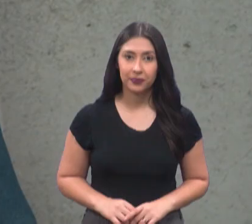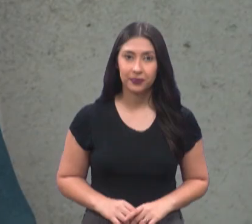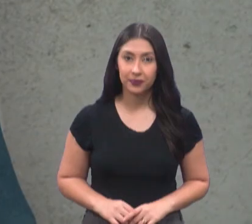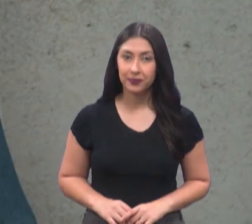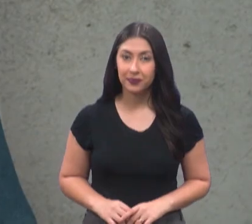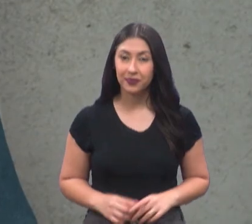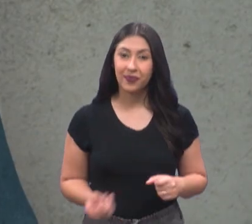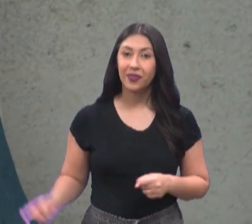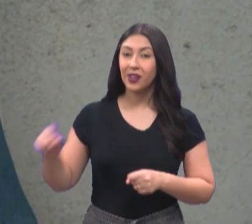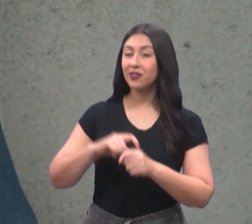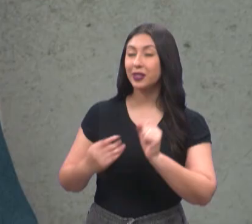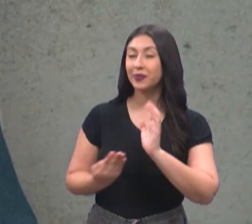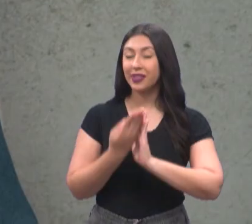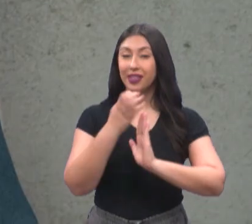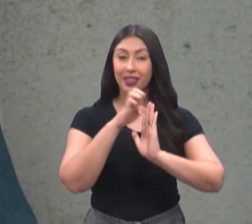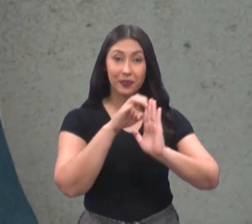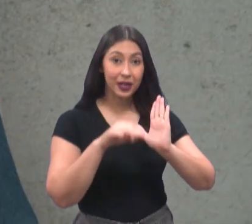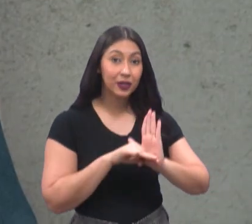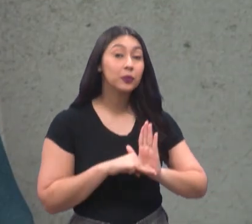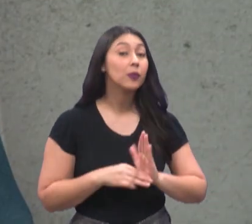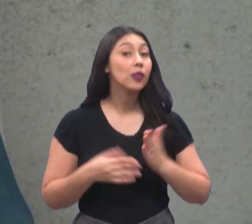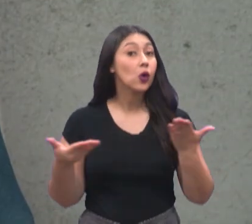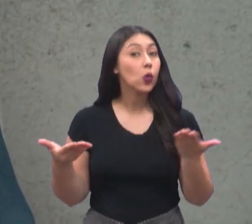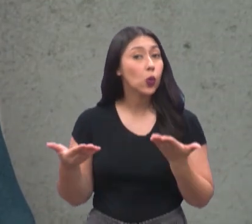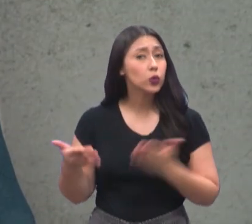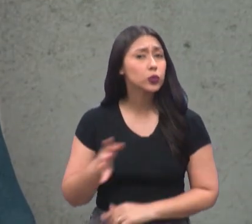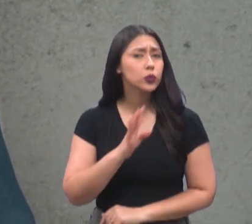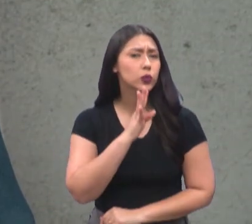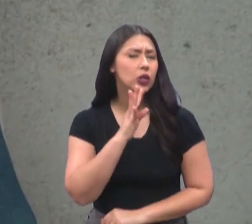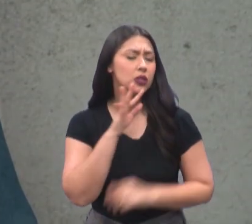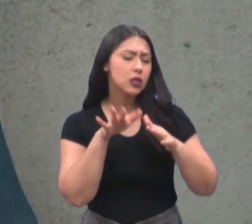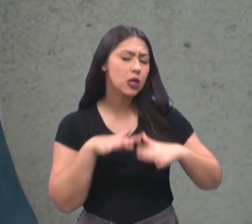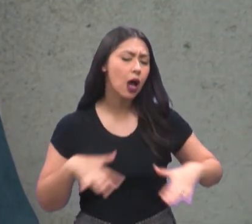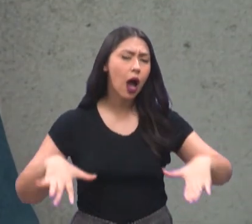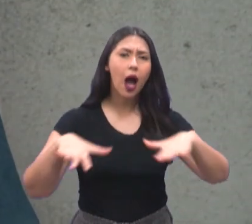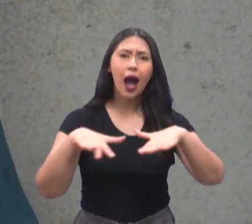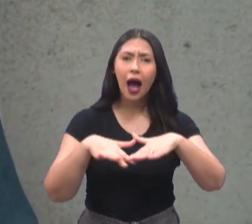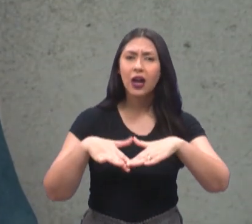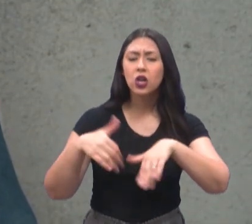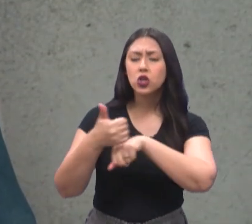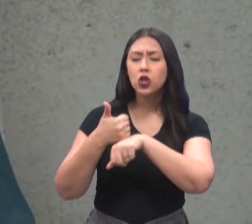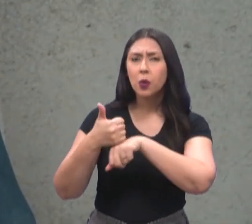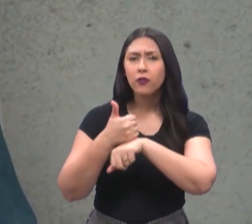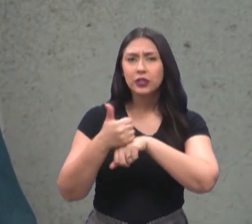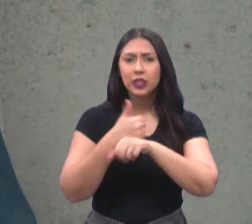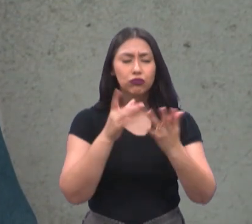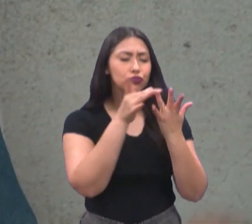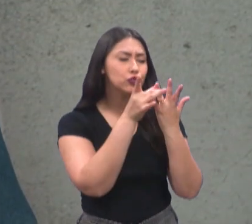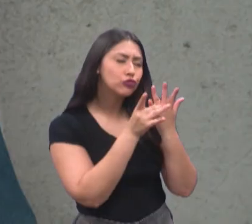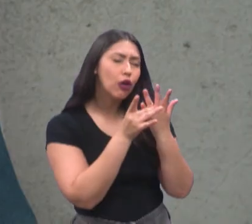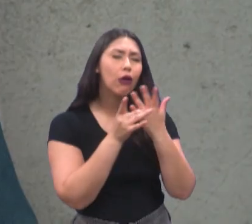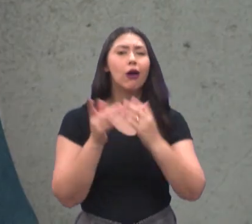Estamos de volta com Estação Mercado, ó, e hoje estamos conhecendo o mundo da ourivesaria e joalheria. Sim, ó, um setor